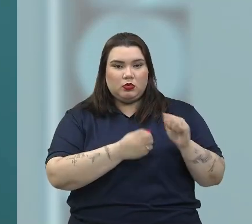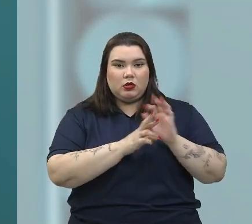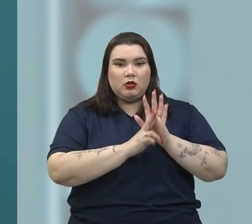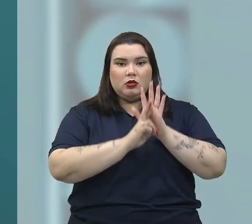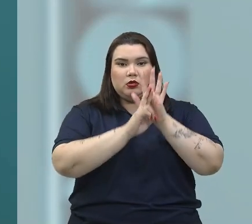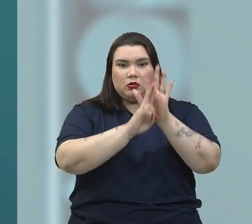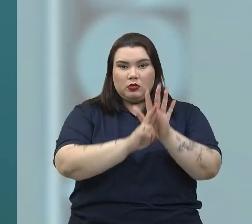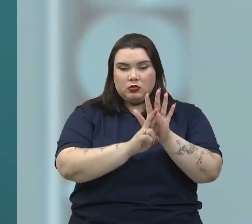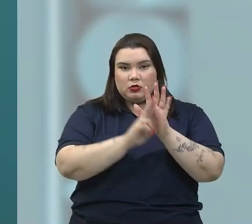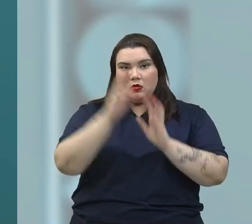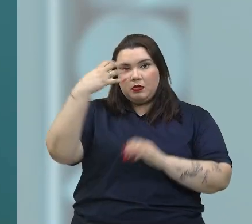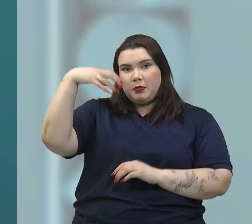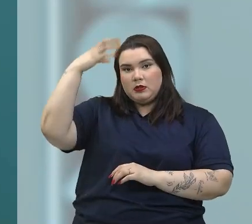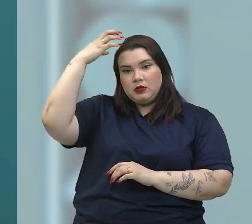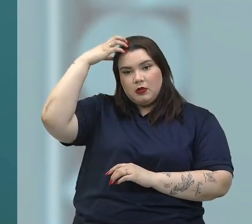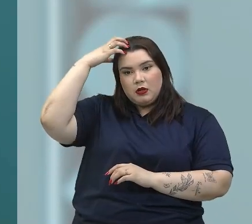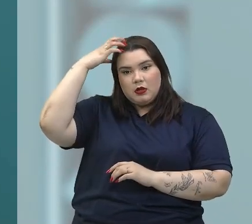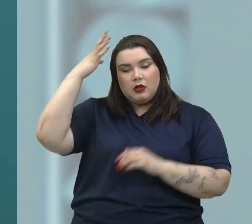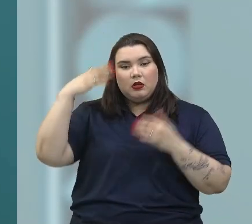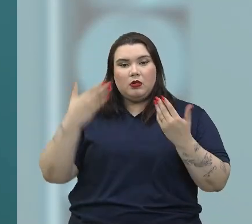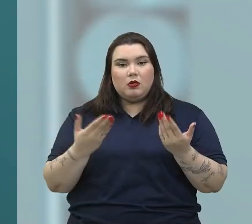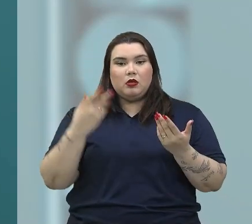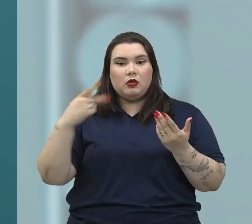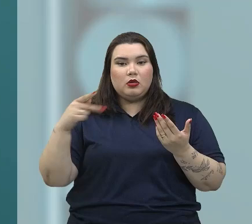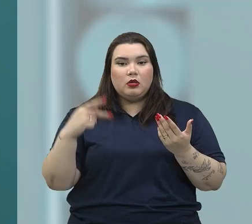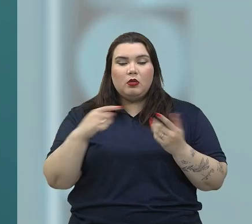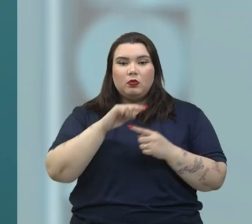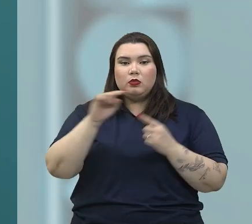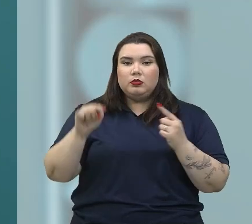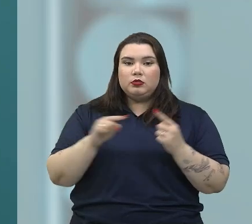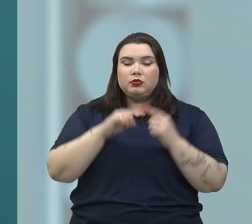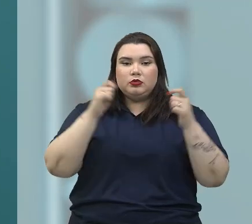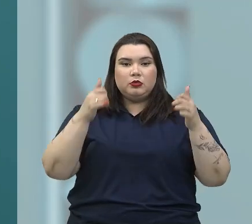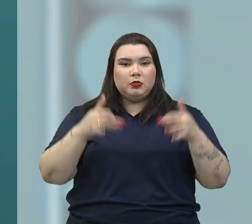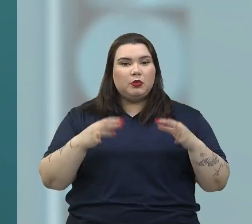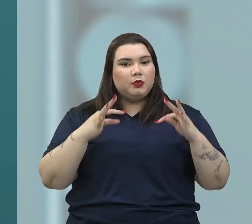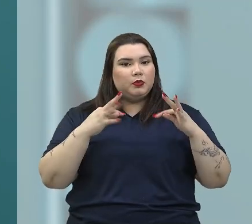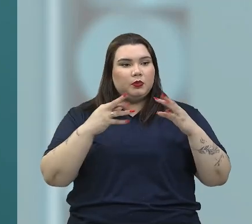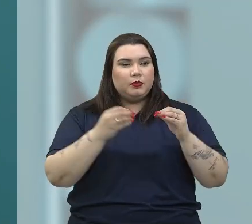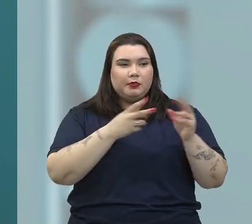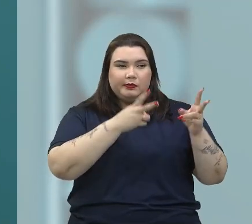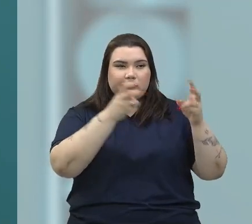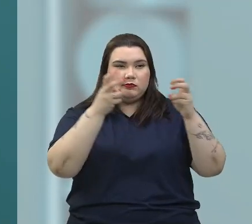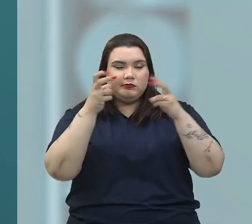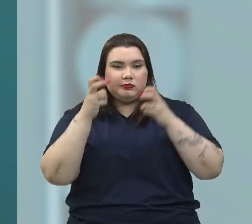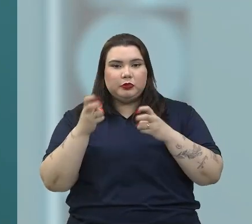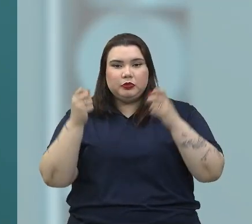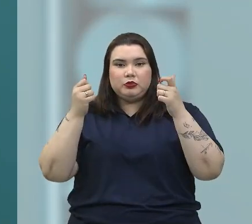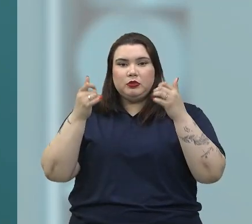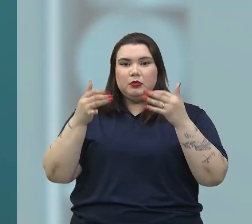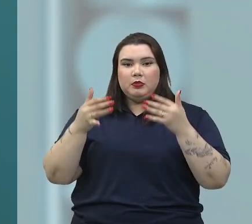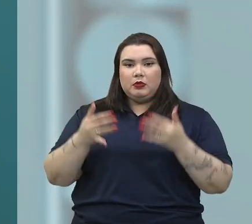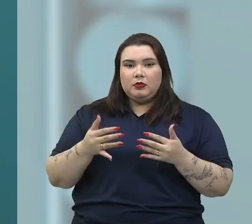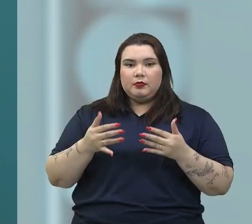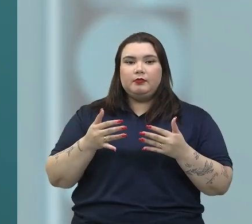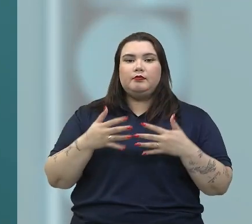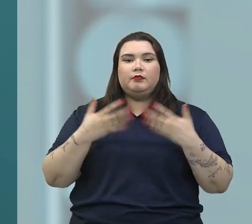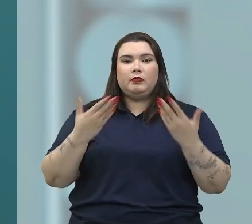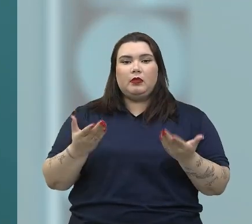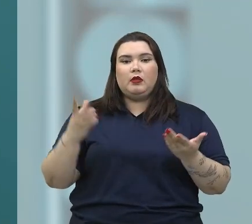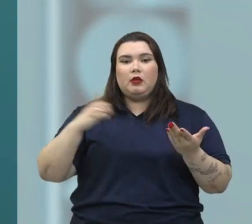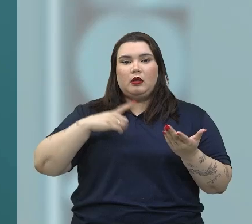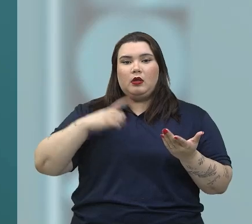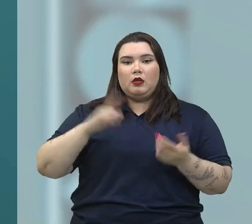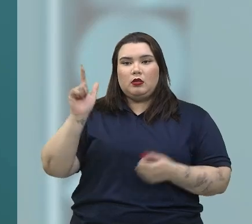missão deles era relatar, como eu bem disse, tudo o que viam. Então a gente tinha basicamente uma literatura